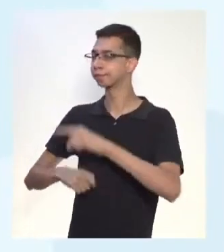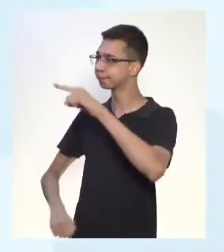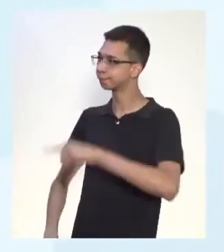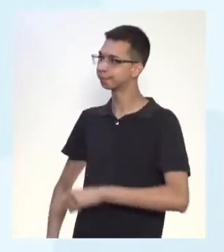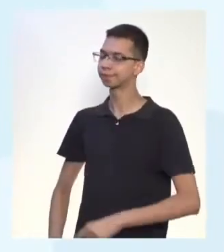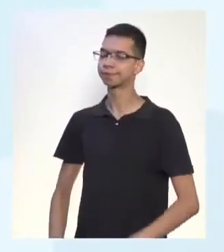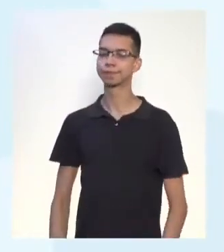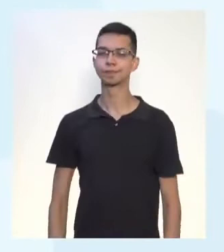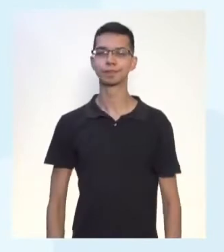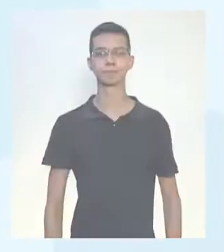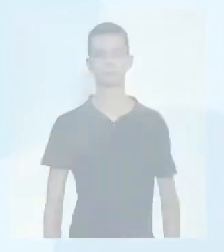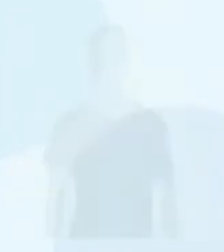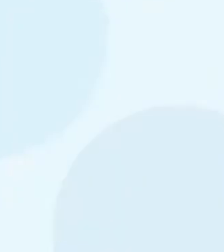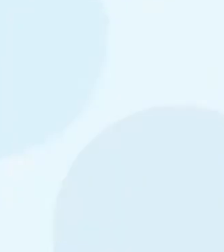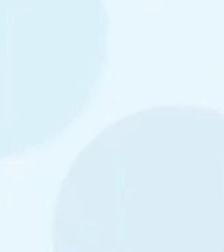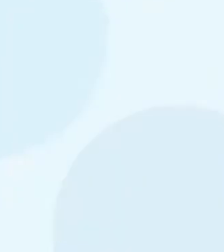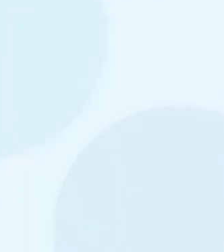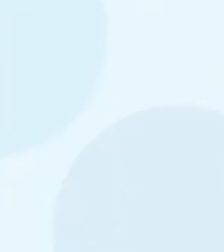notícias.